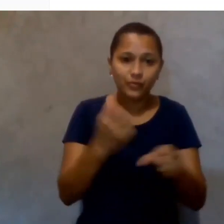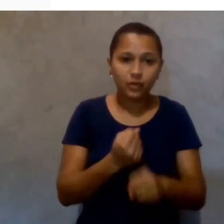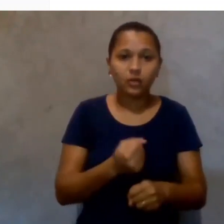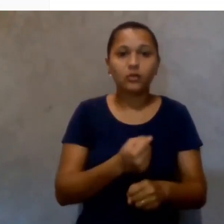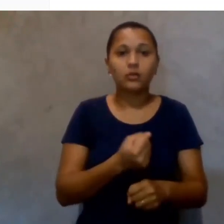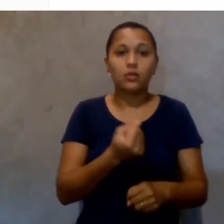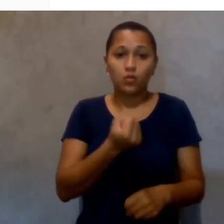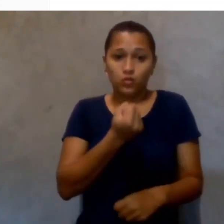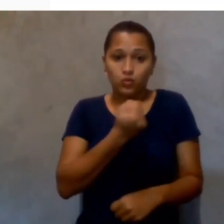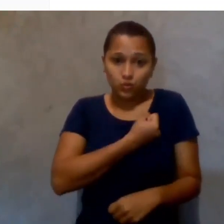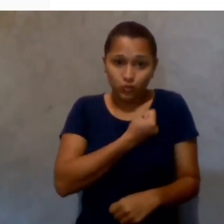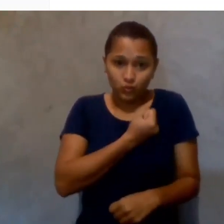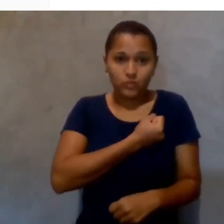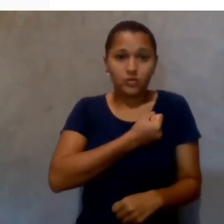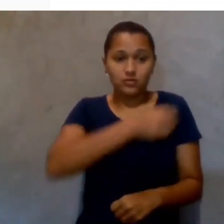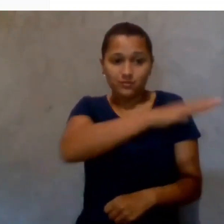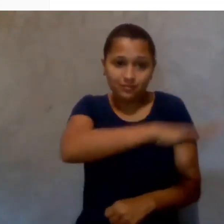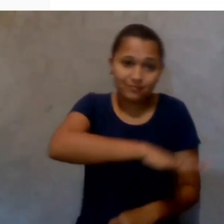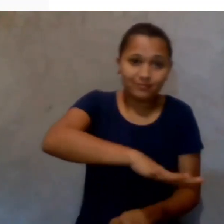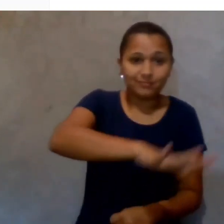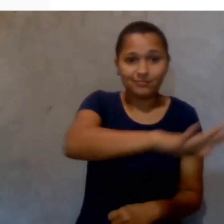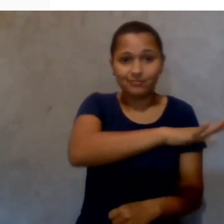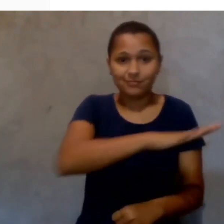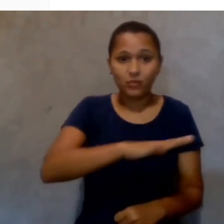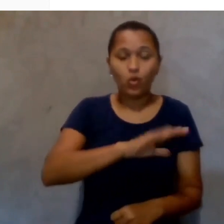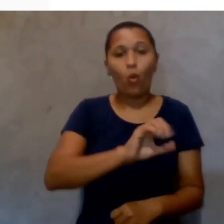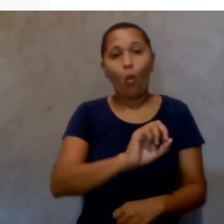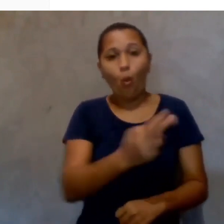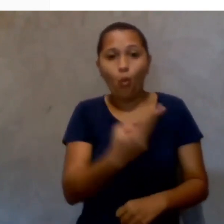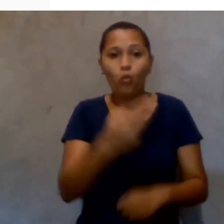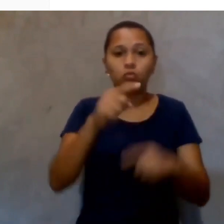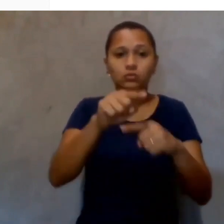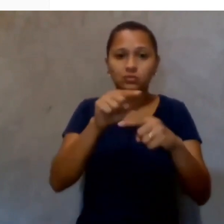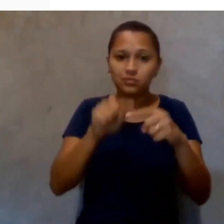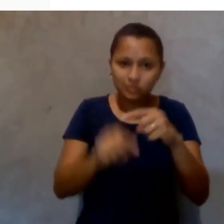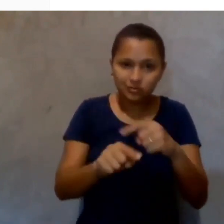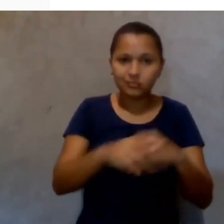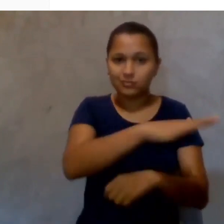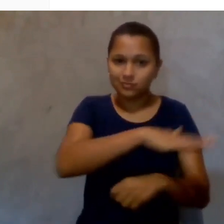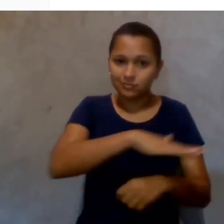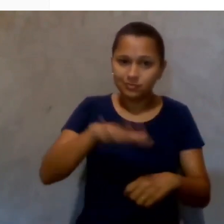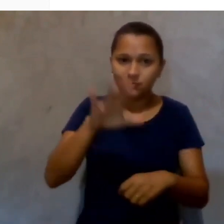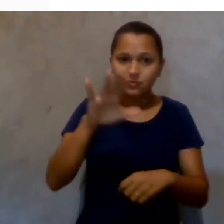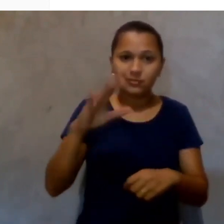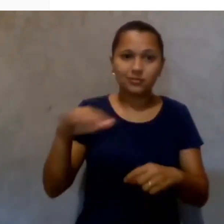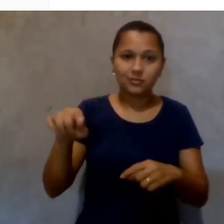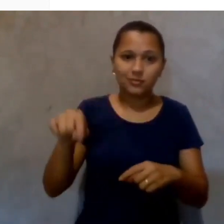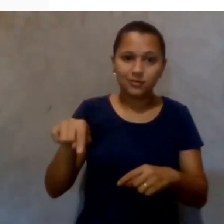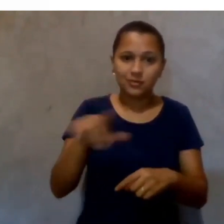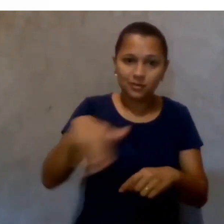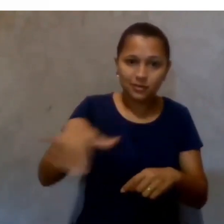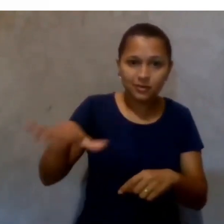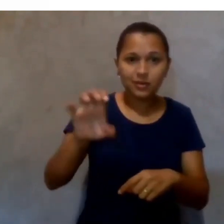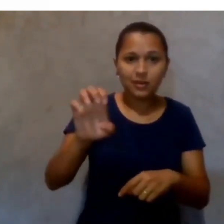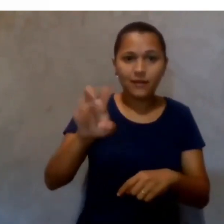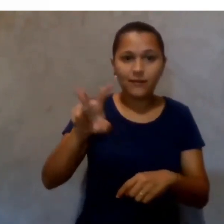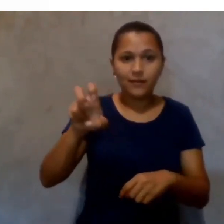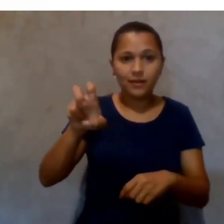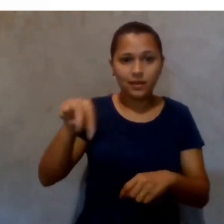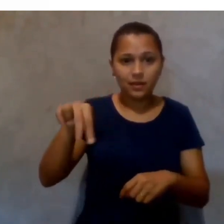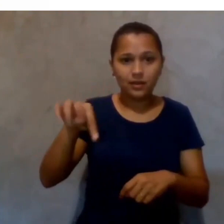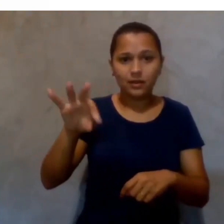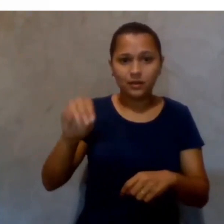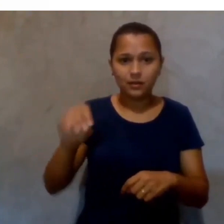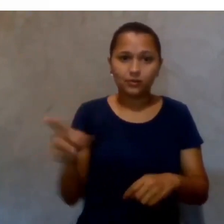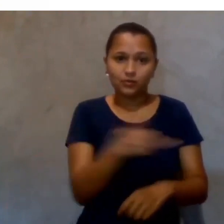um dado, é 3 dentre 6, que é igual a 0,5 ou então 50%. De uma forma geral,